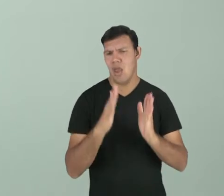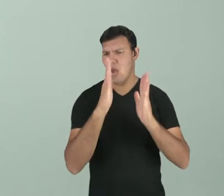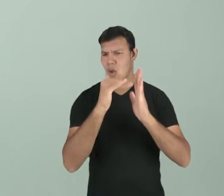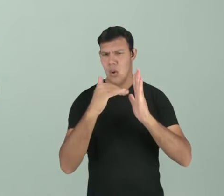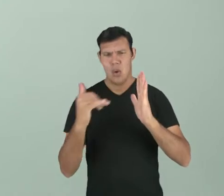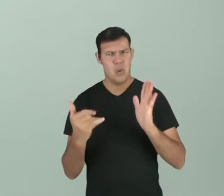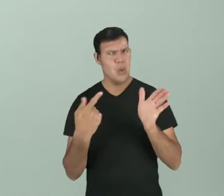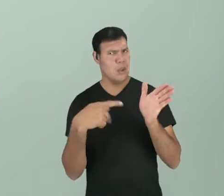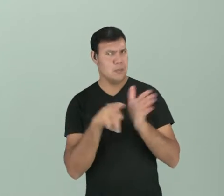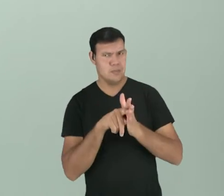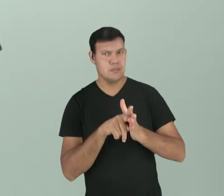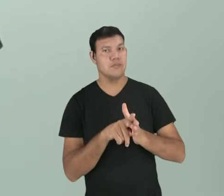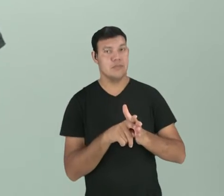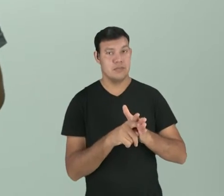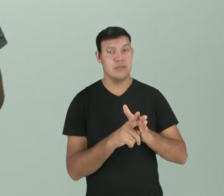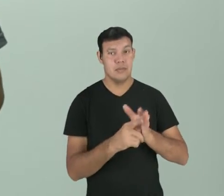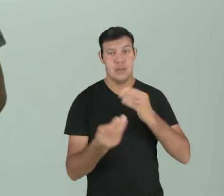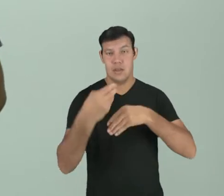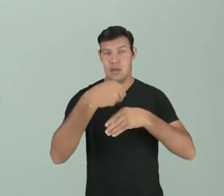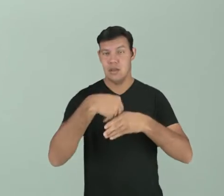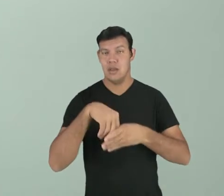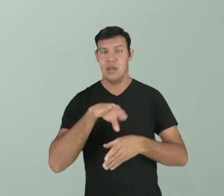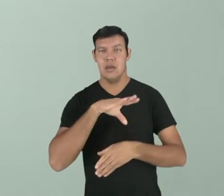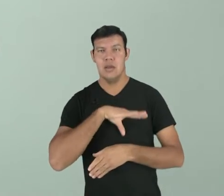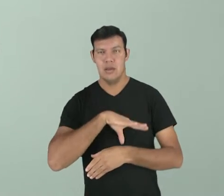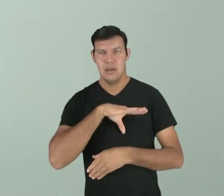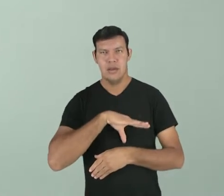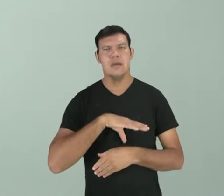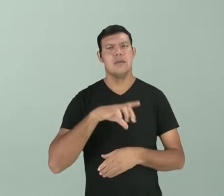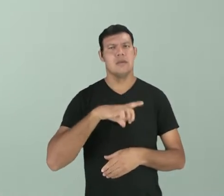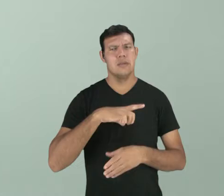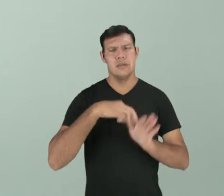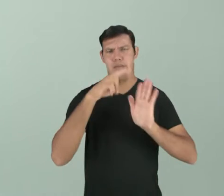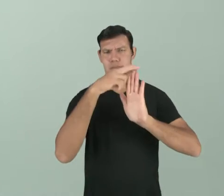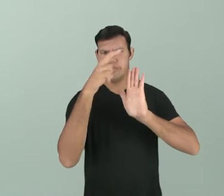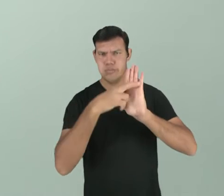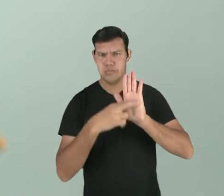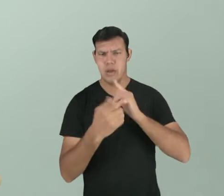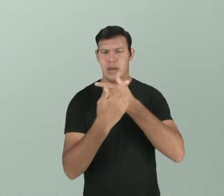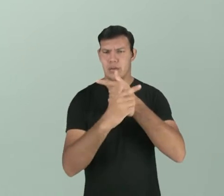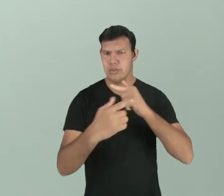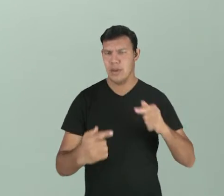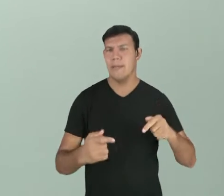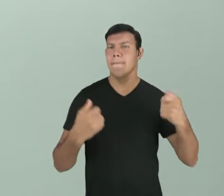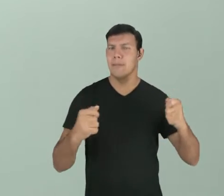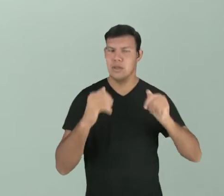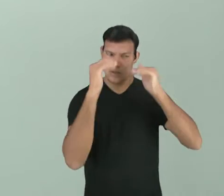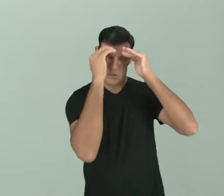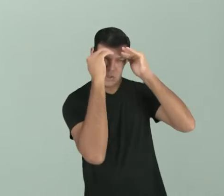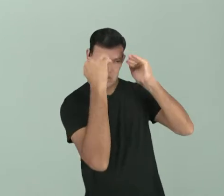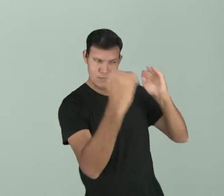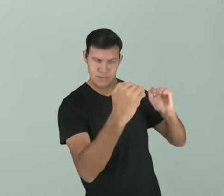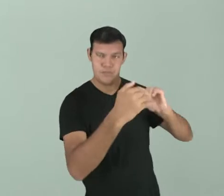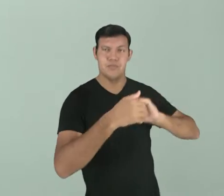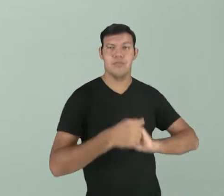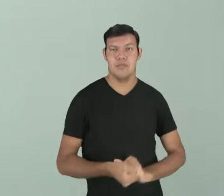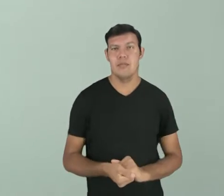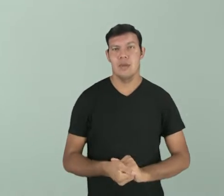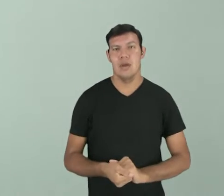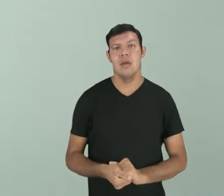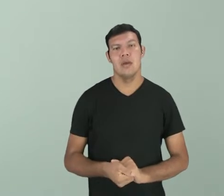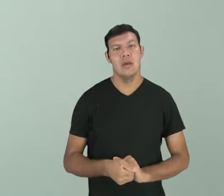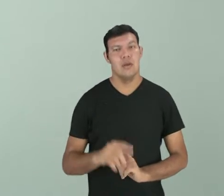estilo, porém tem dentro da língua portuguesa tem regras gramaticais que precisam ser cumpridas, né? E a gente